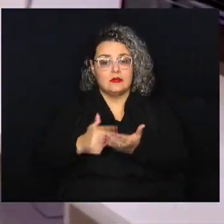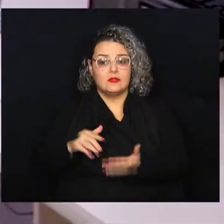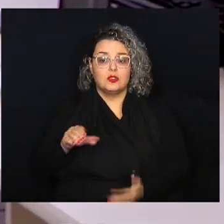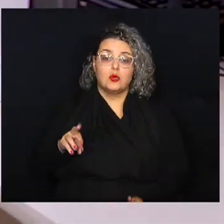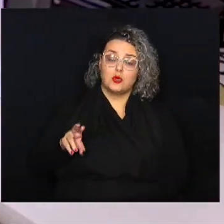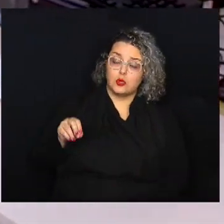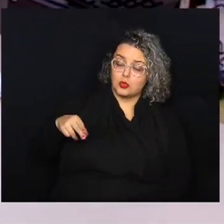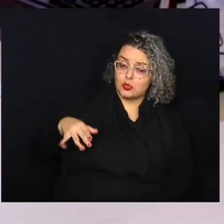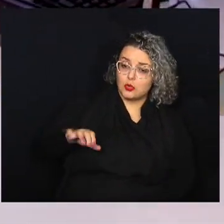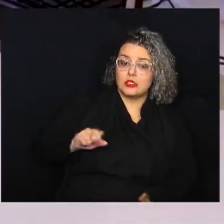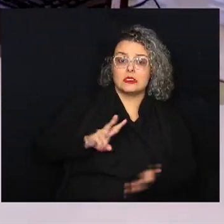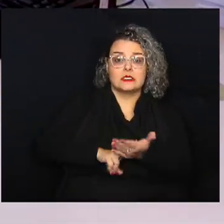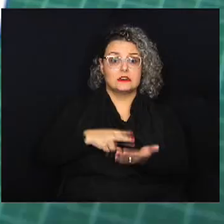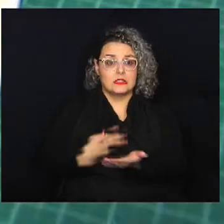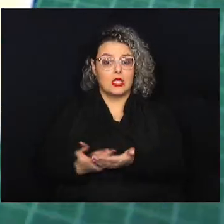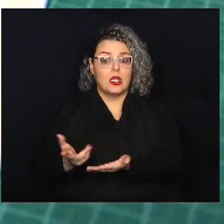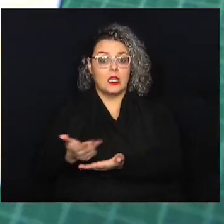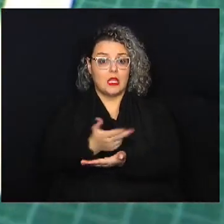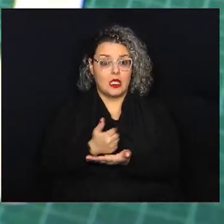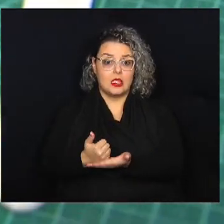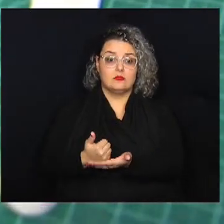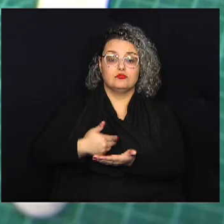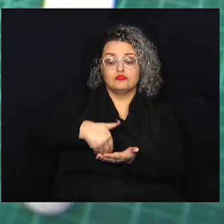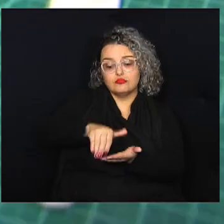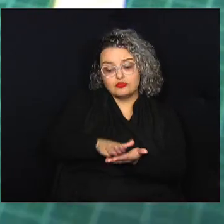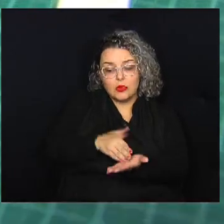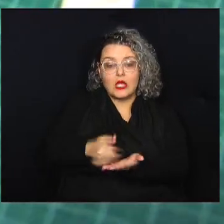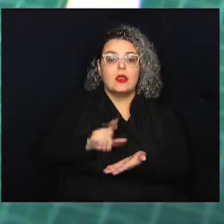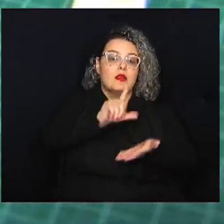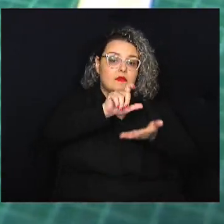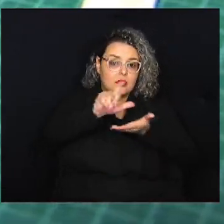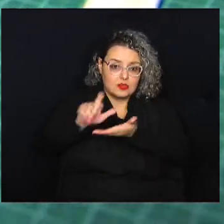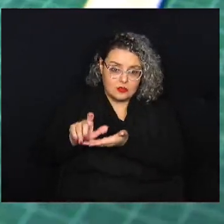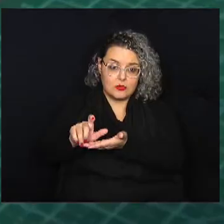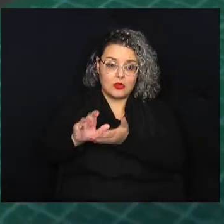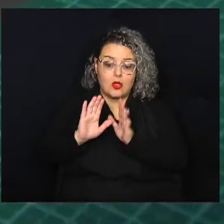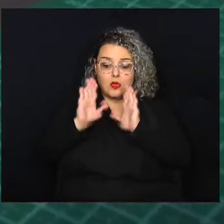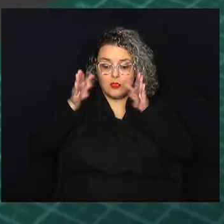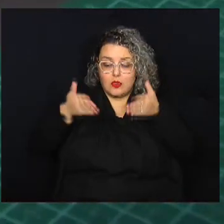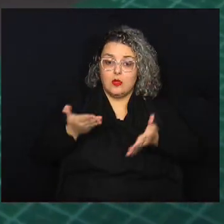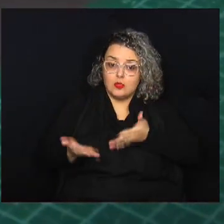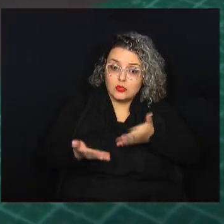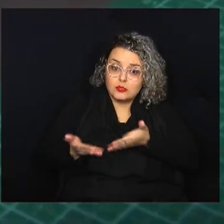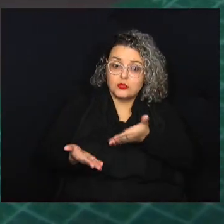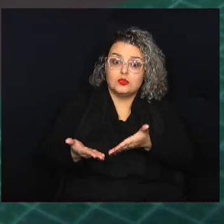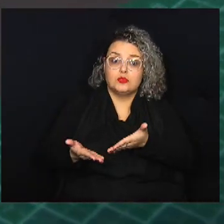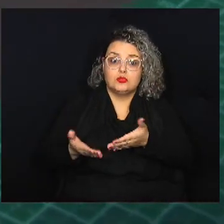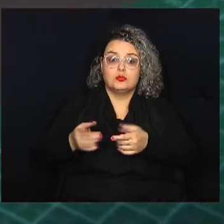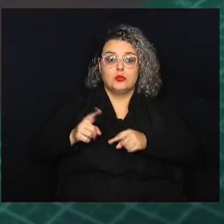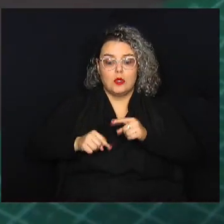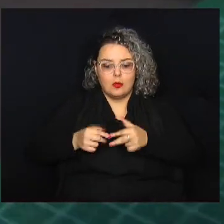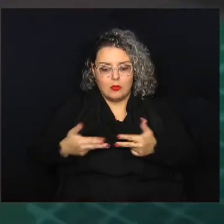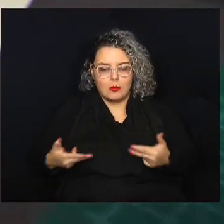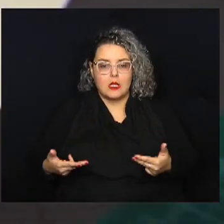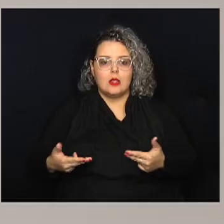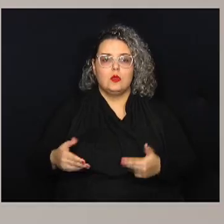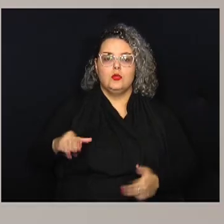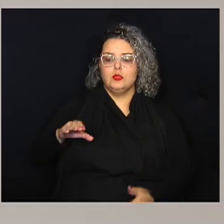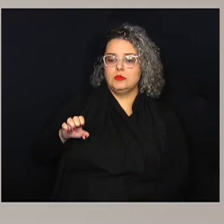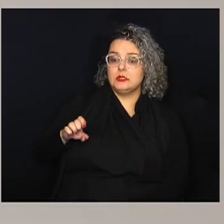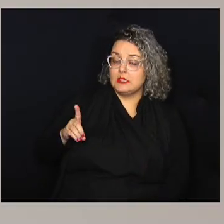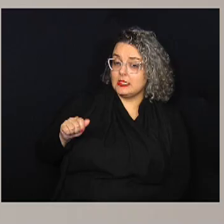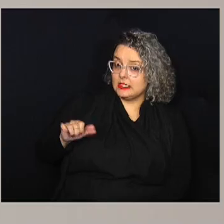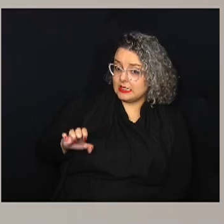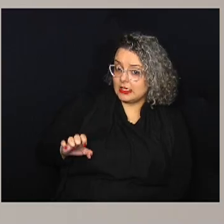traduções, além de desenhos, aquarelas e fotografias. Voltada à preservação física do acervo, o SEDAI tem por